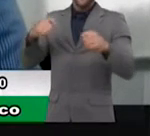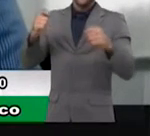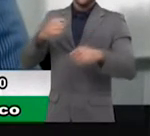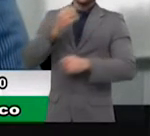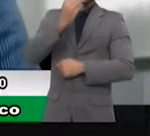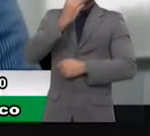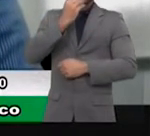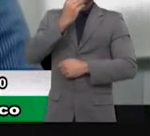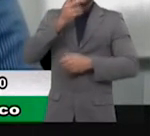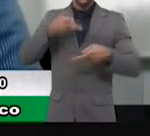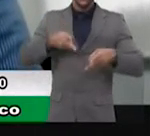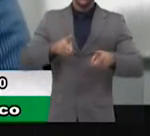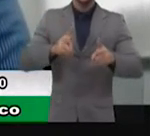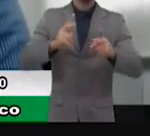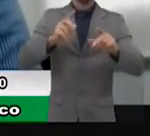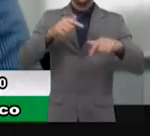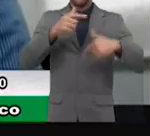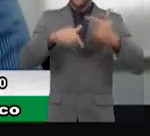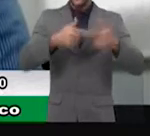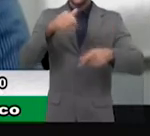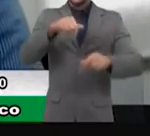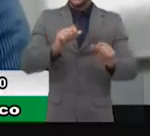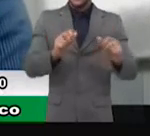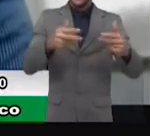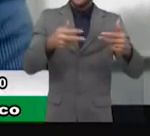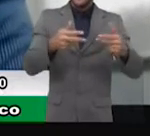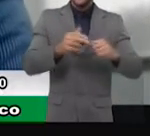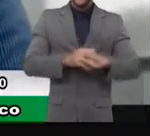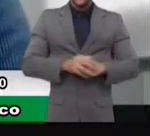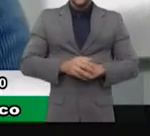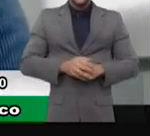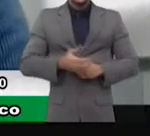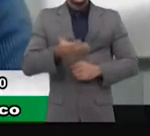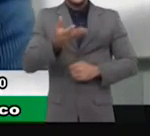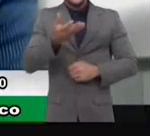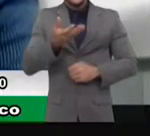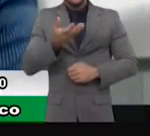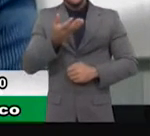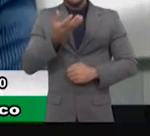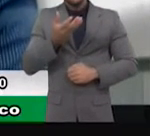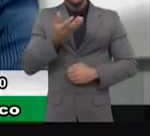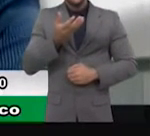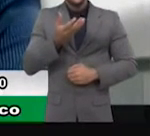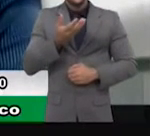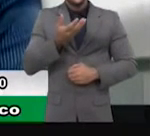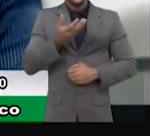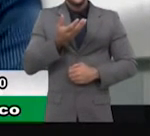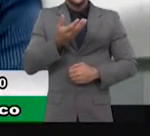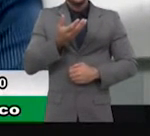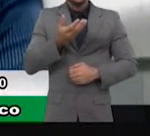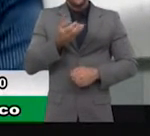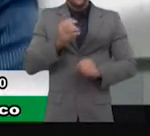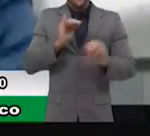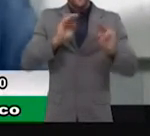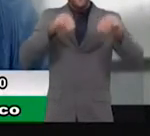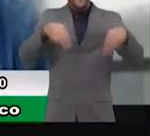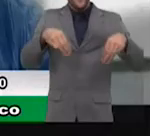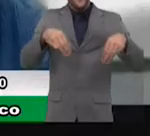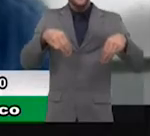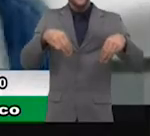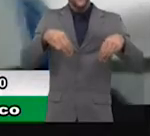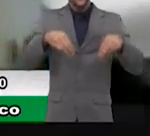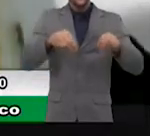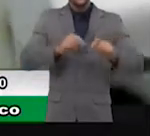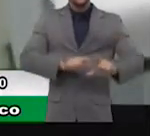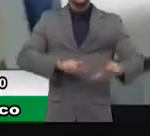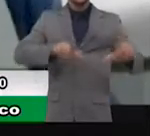muito trabalho. Queria, senhor presidente, terminar também as minhas palavras com essa imagem aqui, que eu acho que todos nós